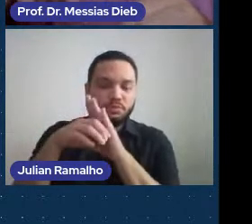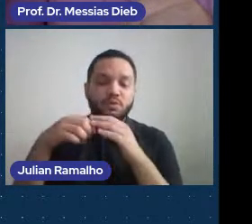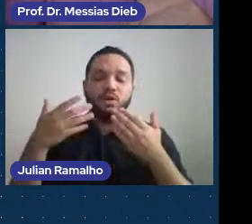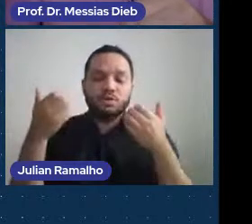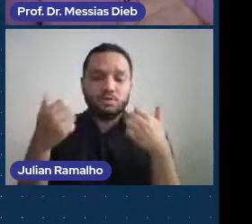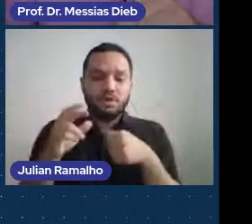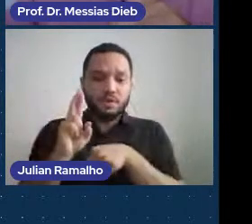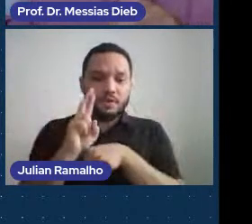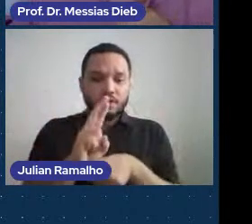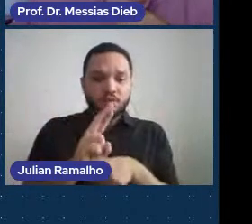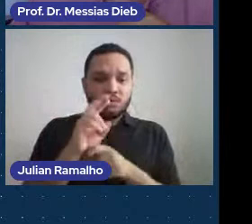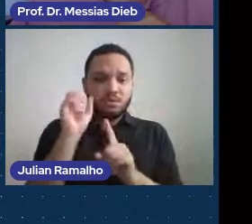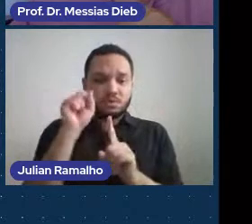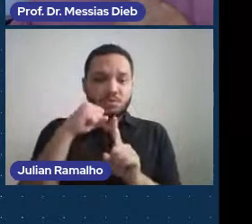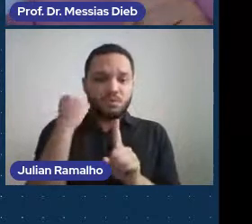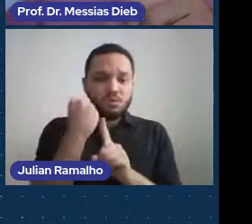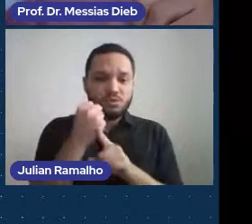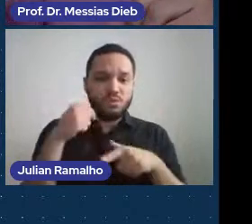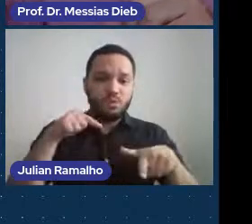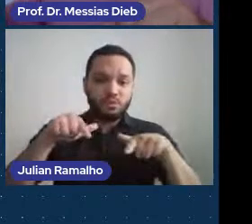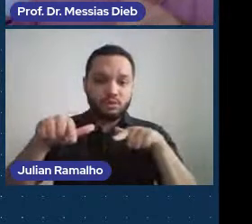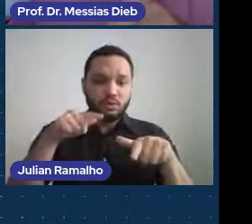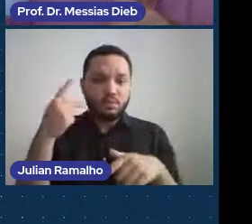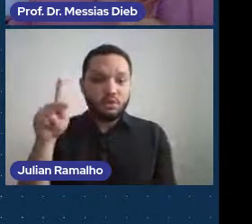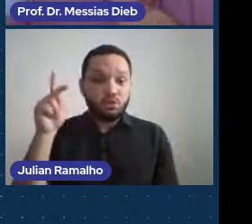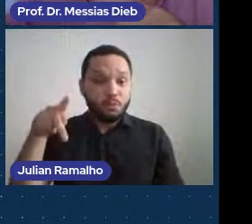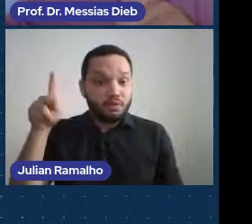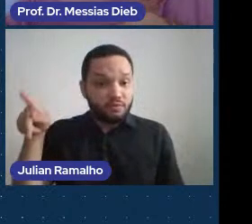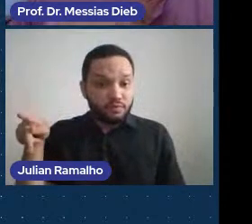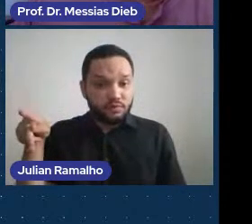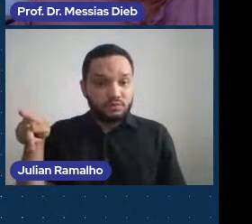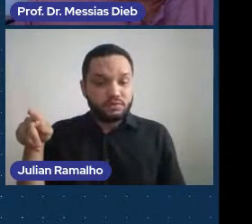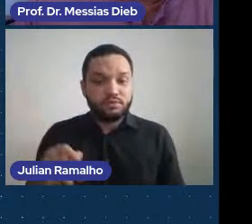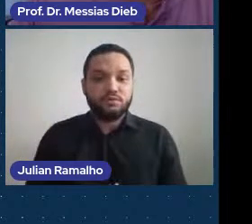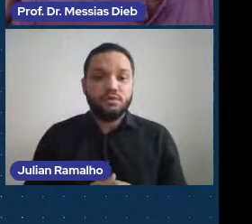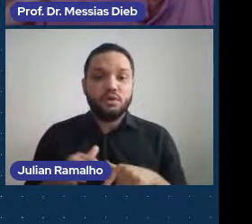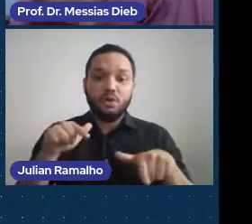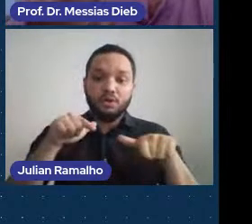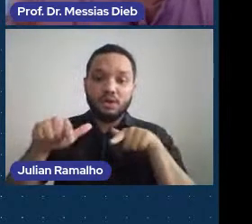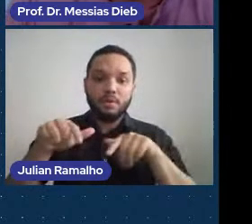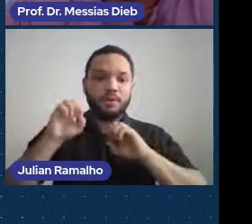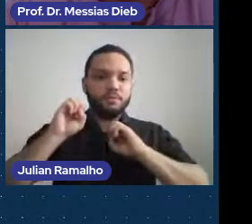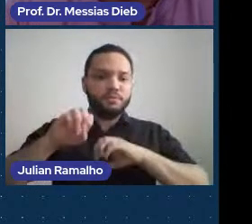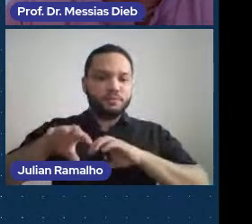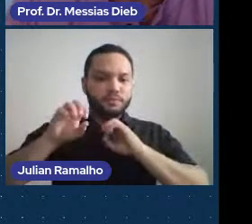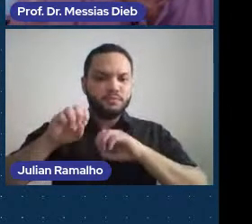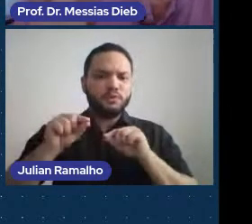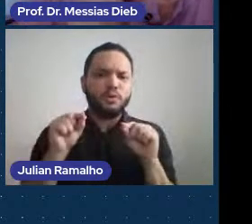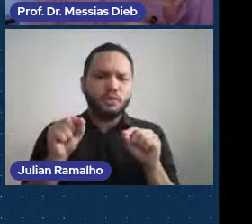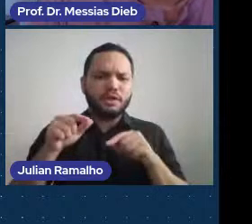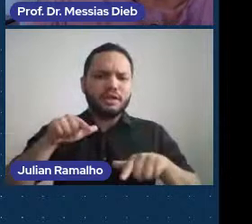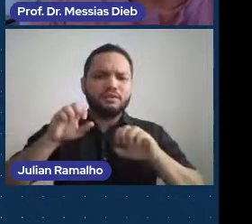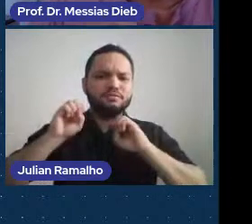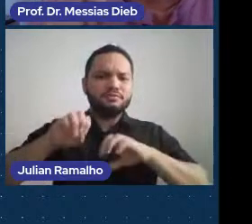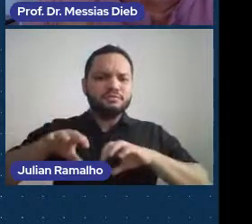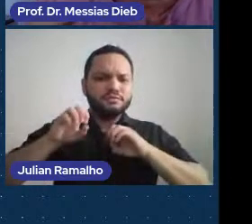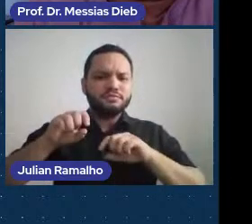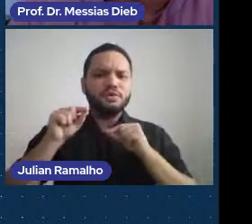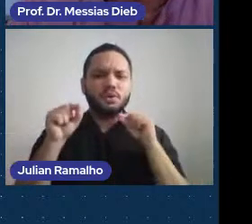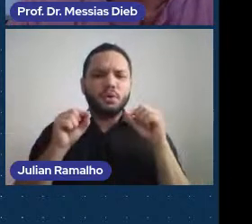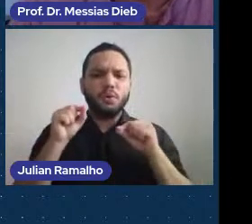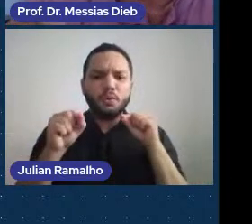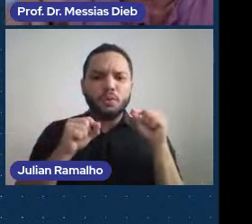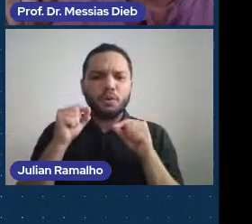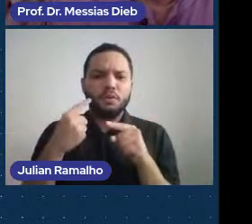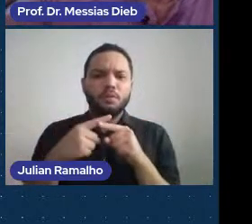se faz sobre o trabalho do professor. Então, esse trabalho tem um nome, é um trabalho docente. E o que é um trabalho docente? O que faz esse trabalho ser